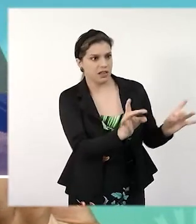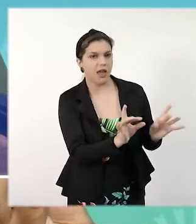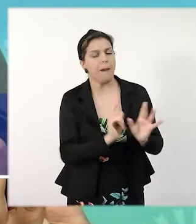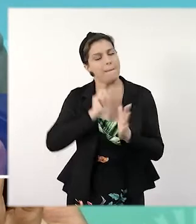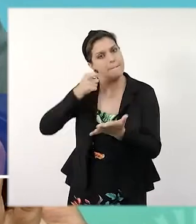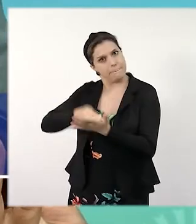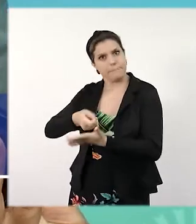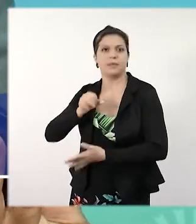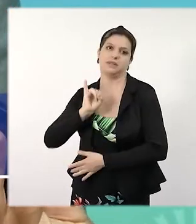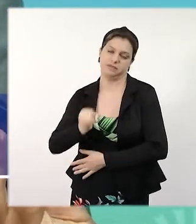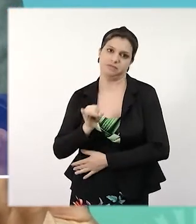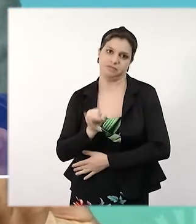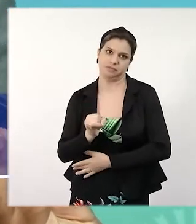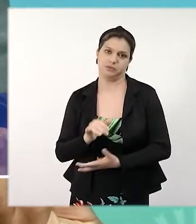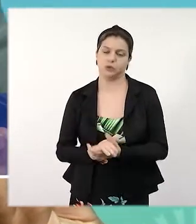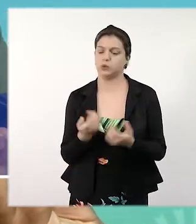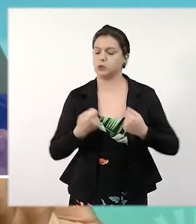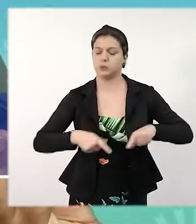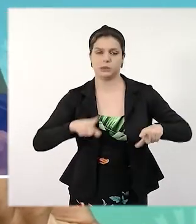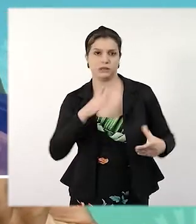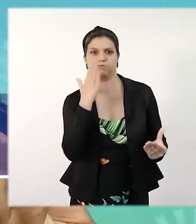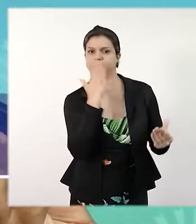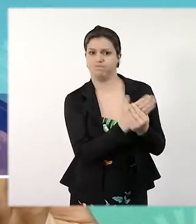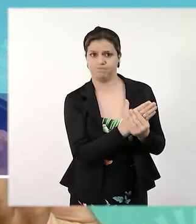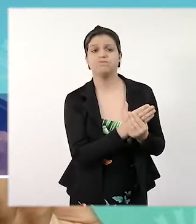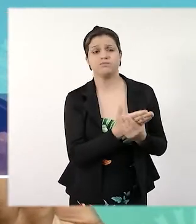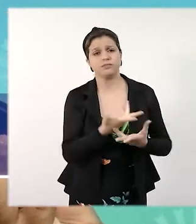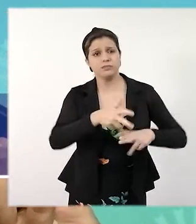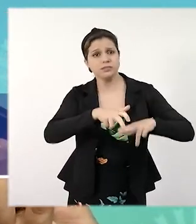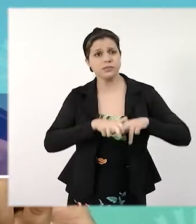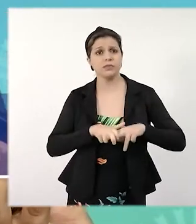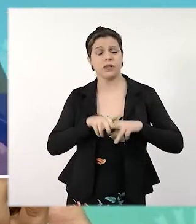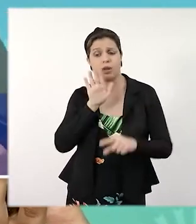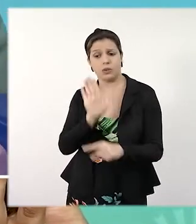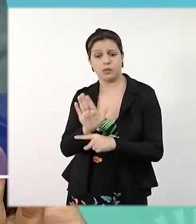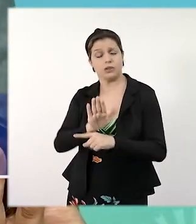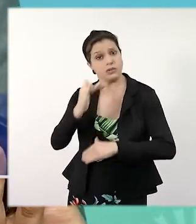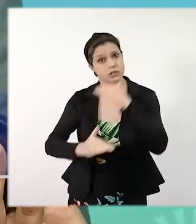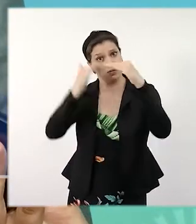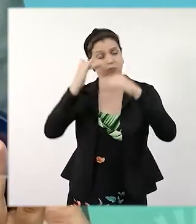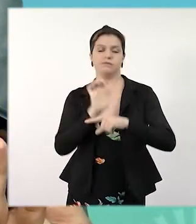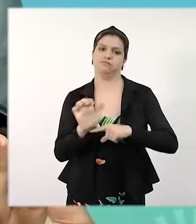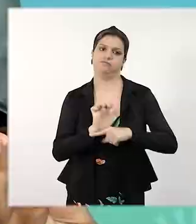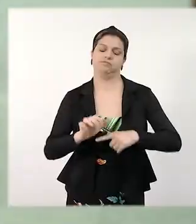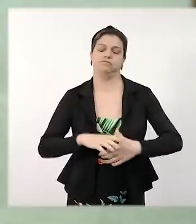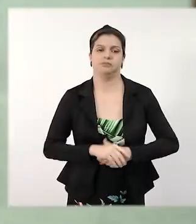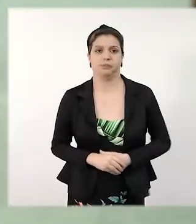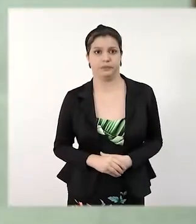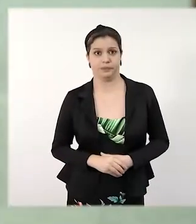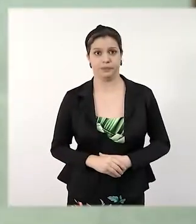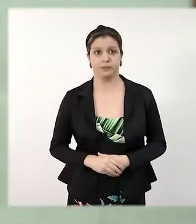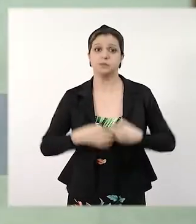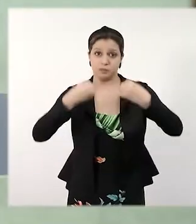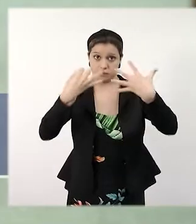pagar o tributo sem precisar judicializar e dessa maneira a gente está contribuindo para o desenvolvimento do Estado. Conforme a justificativa